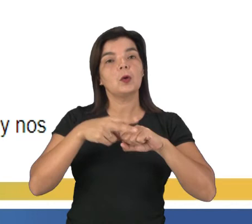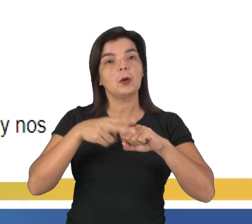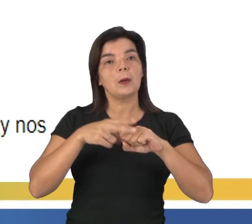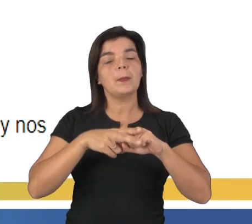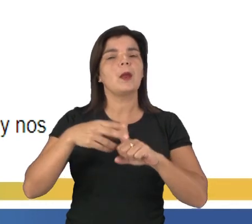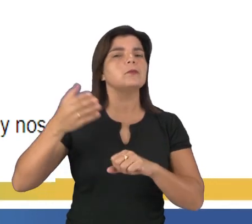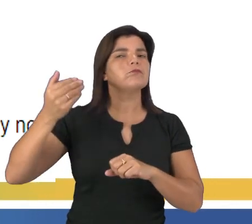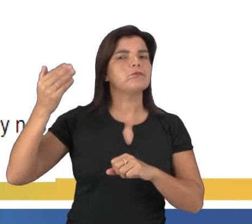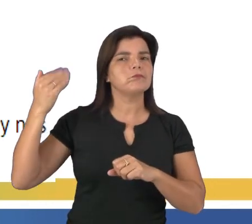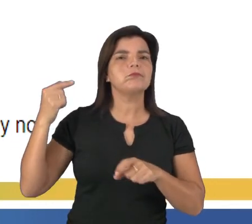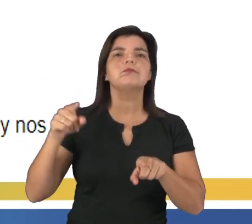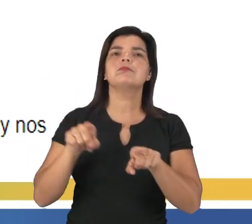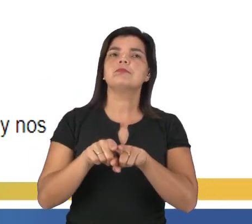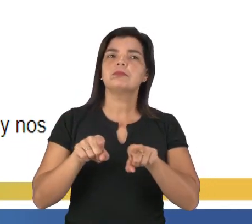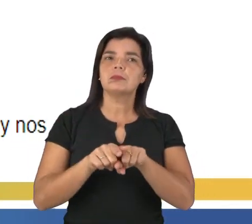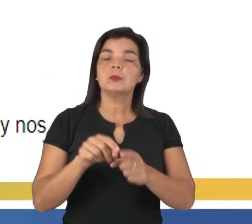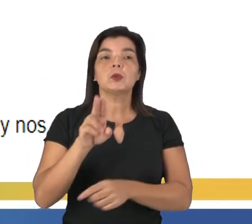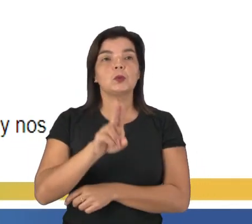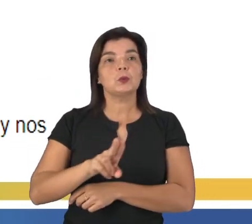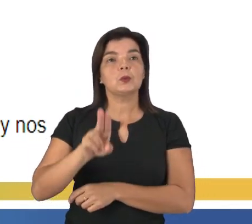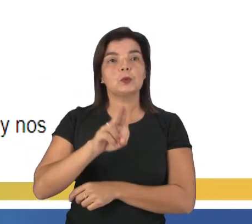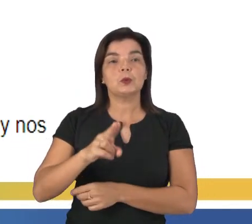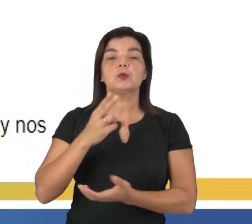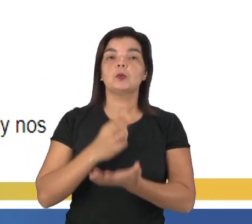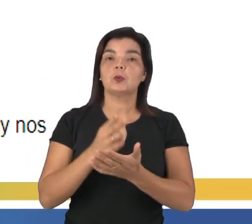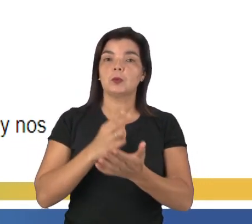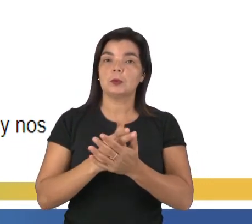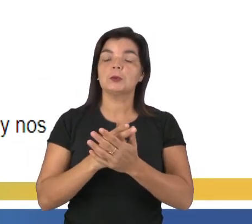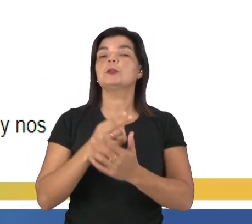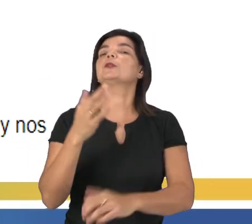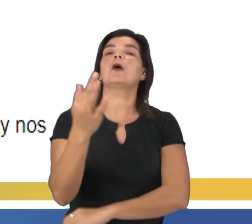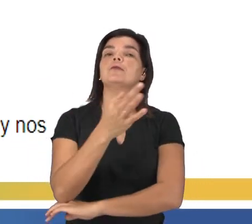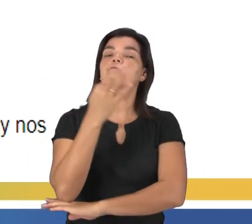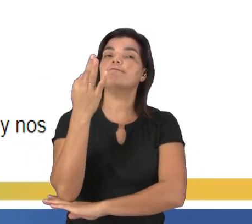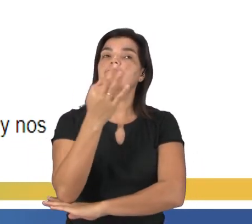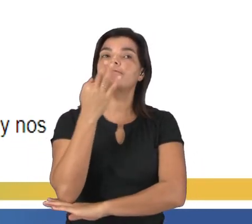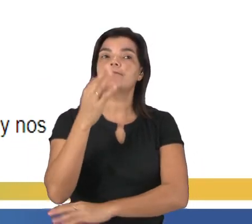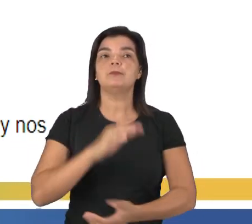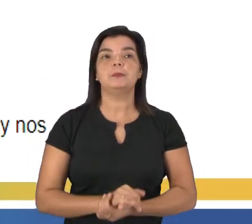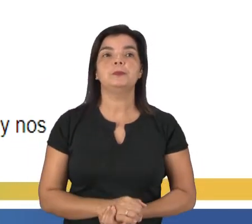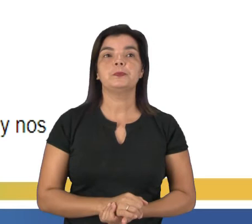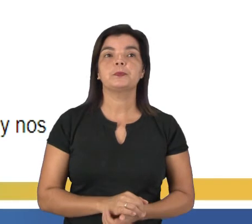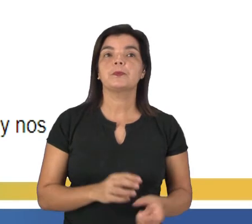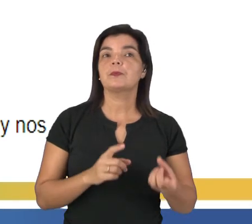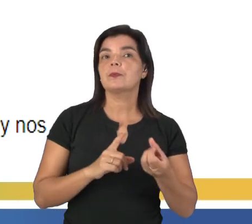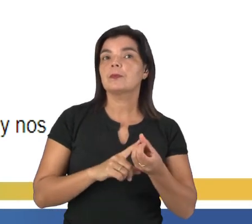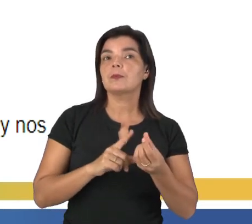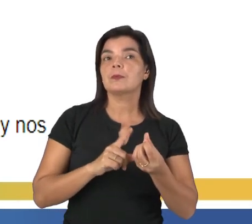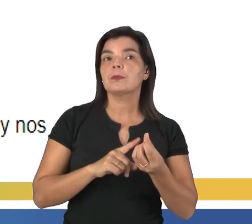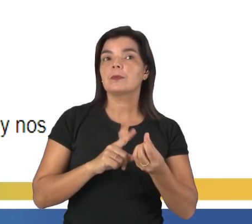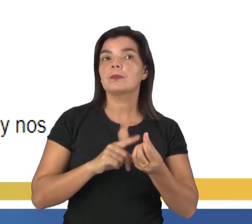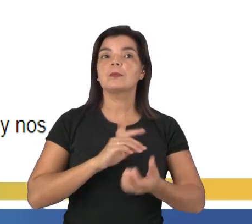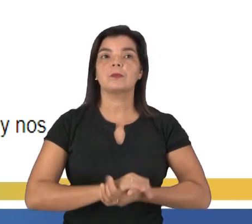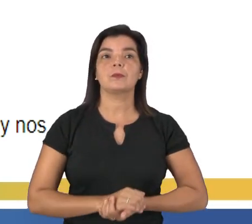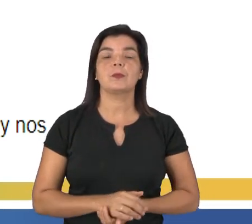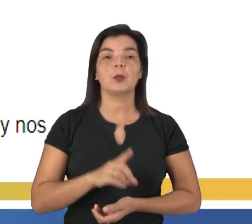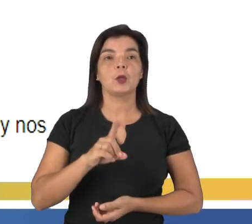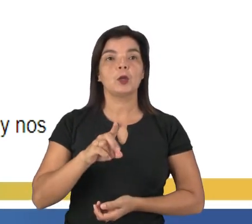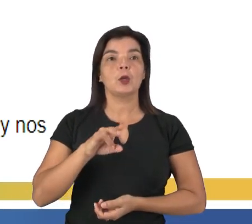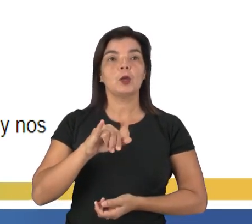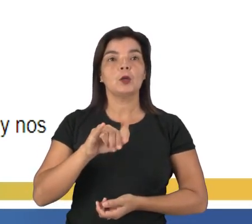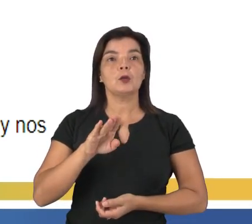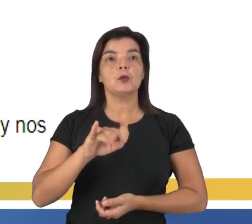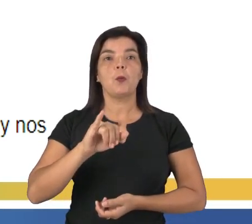Bem arcaica e bem antiga, mas utiliza isso aí na questão formal, tá? Dibujadio, de burro,